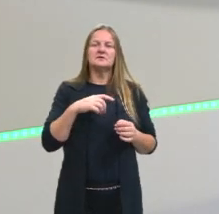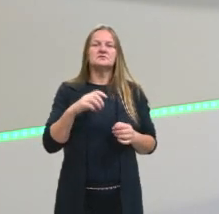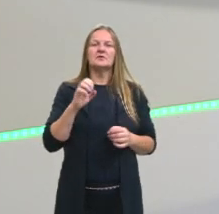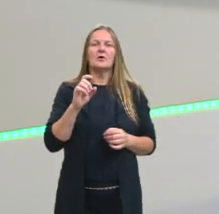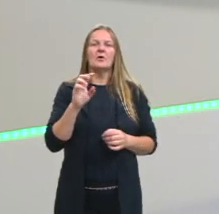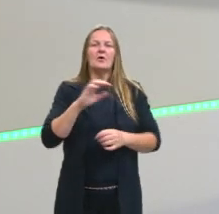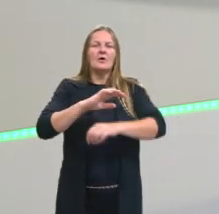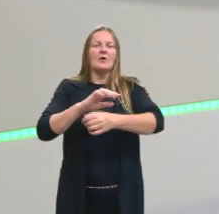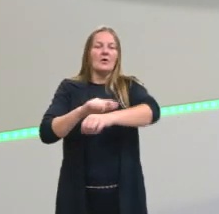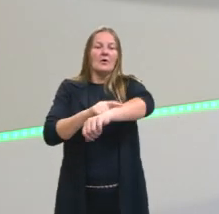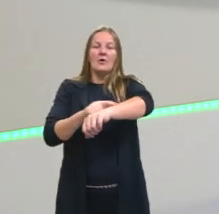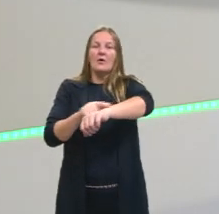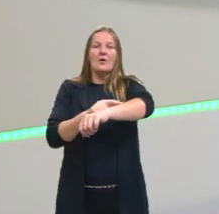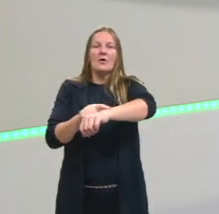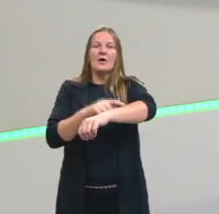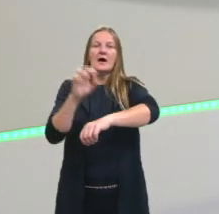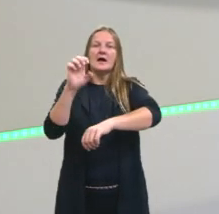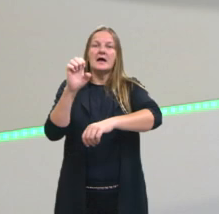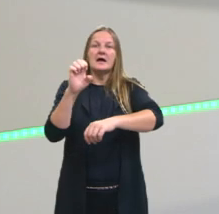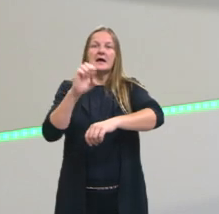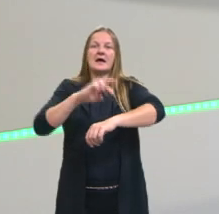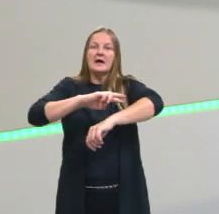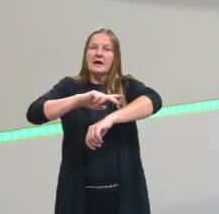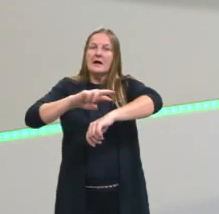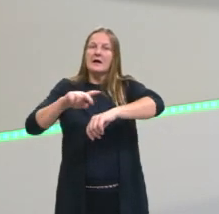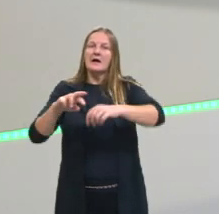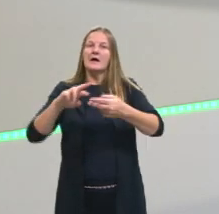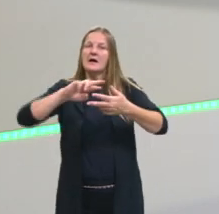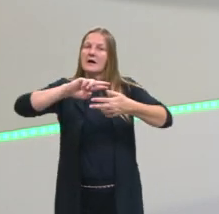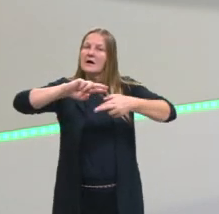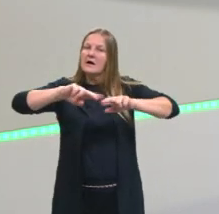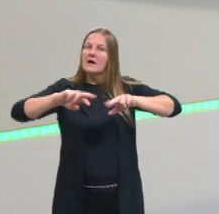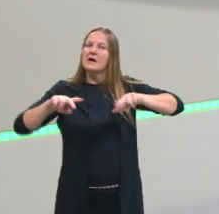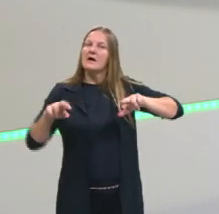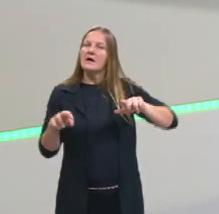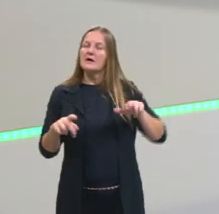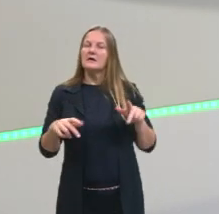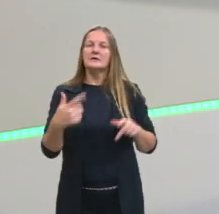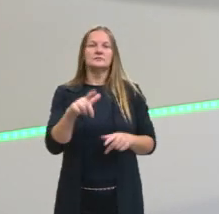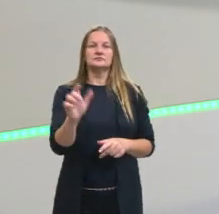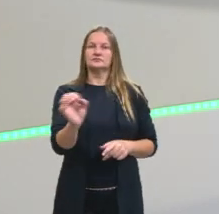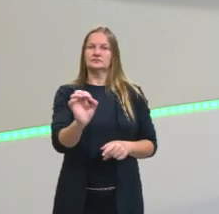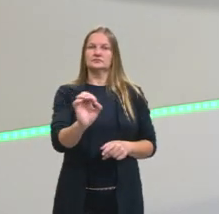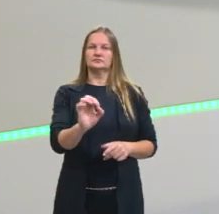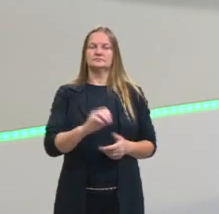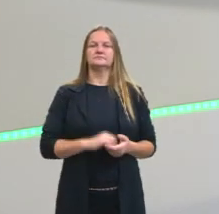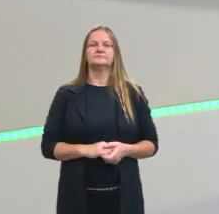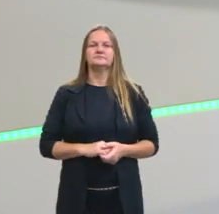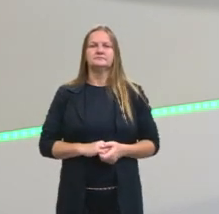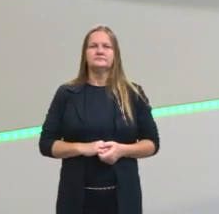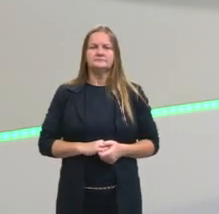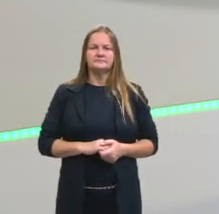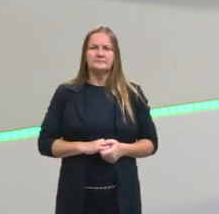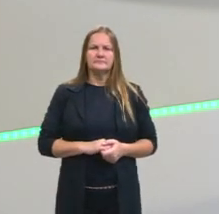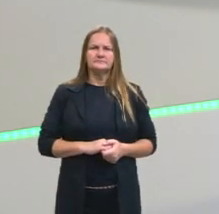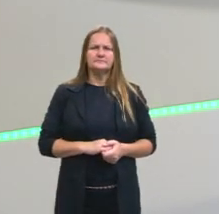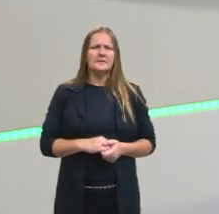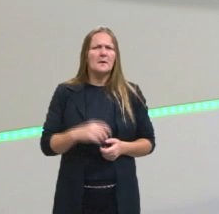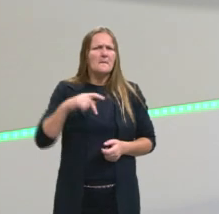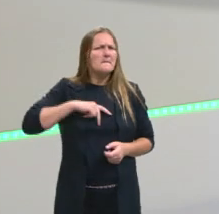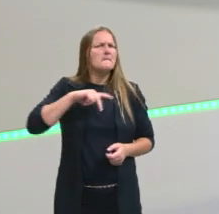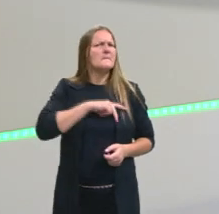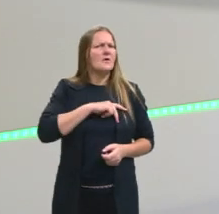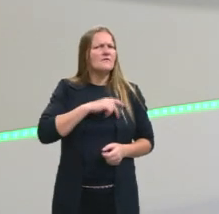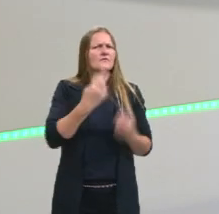étnica os romanos escravizavam outros povos da Península Itálica escravizaram povos gregos né então eles não